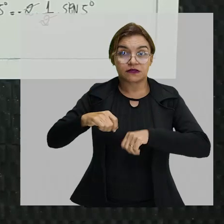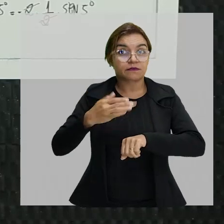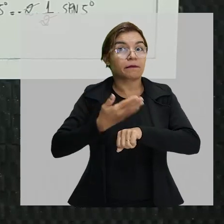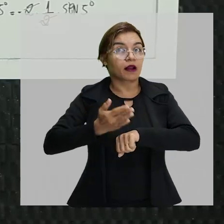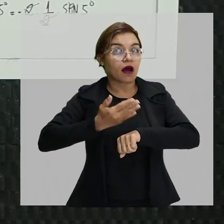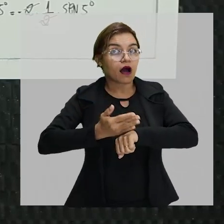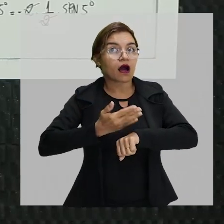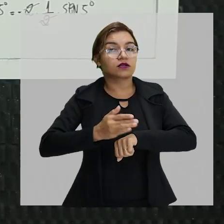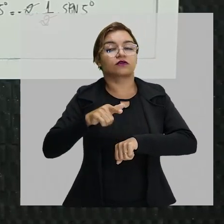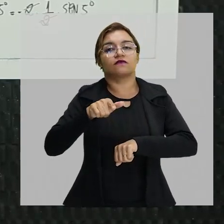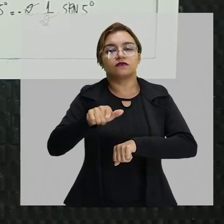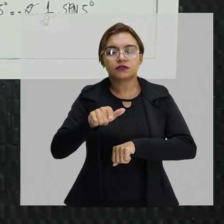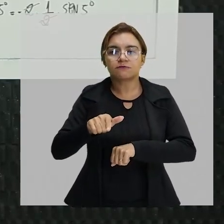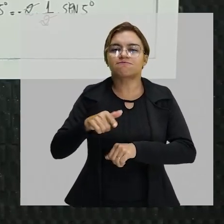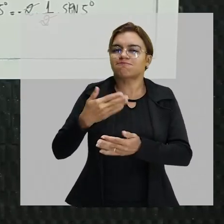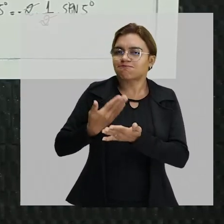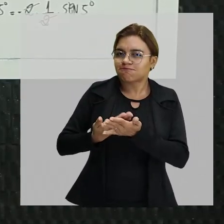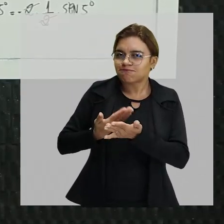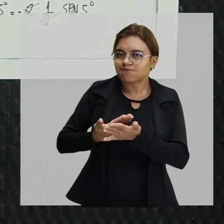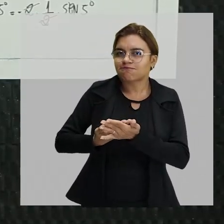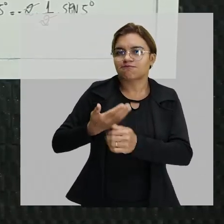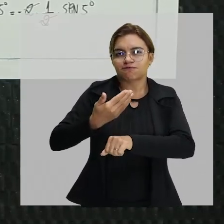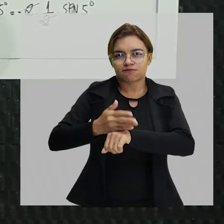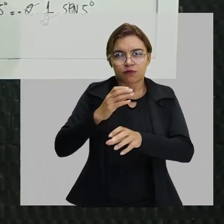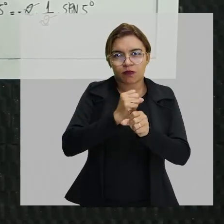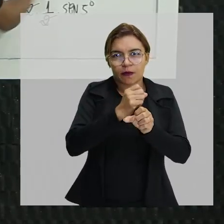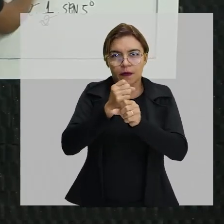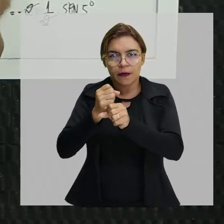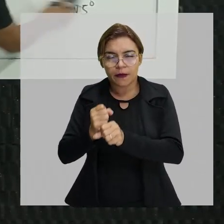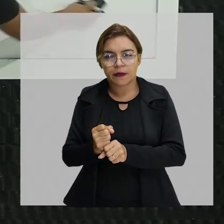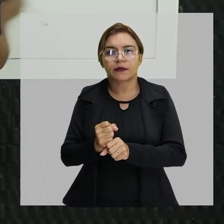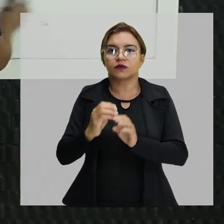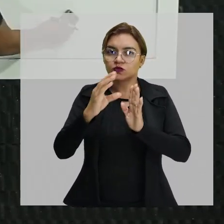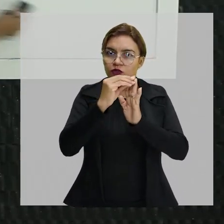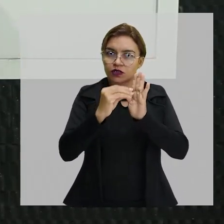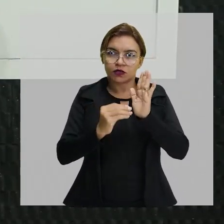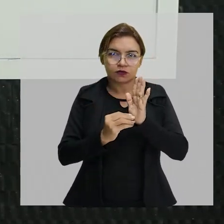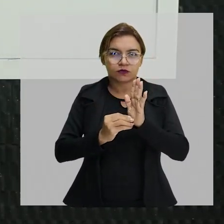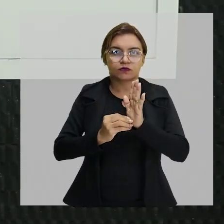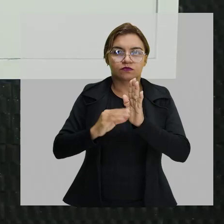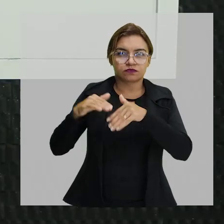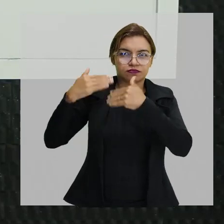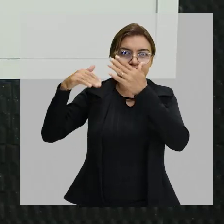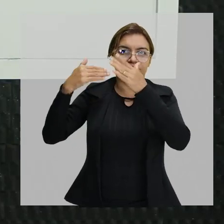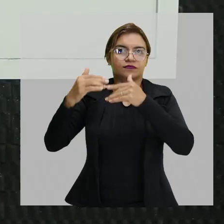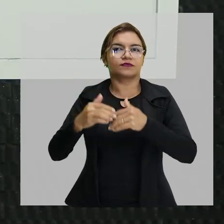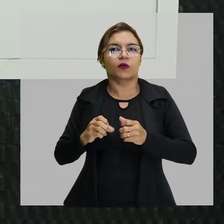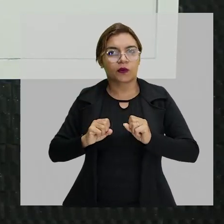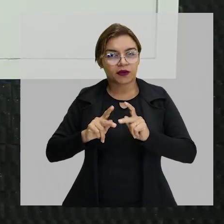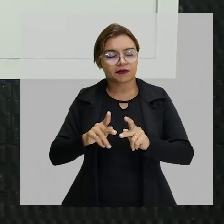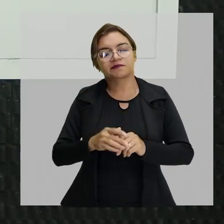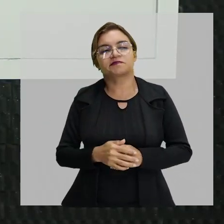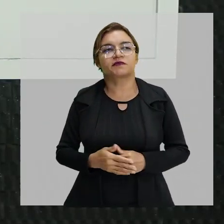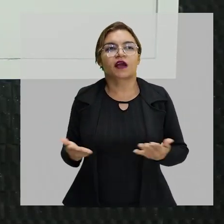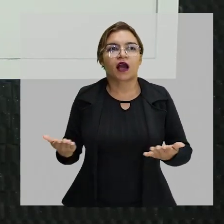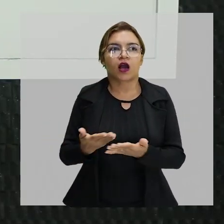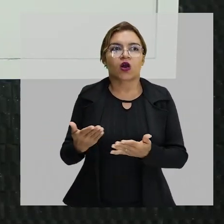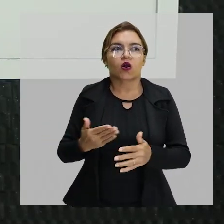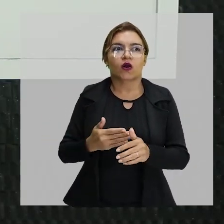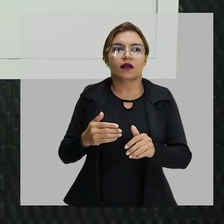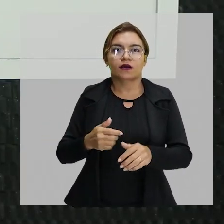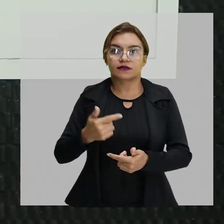Você exercitar aqueles conteúdos. Certinho? Então vamos lá. Vamos responder aqui a